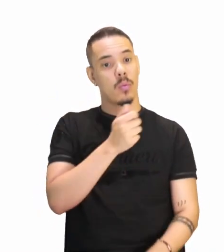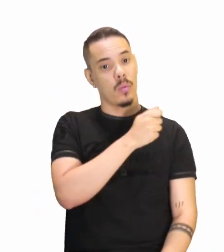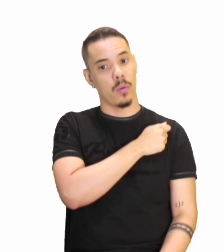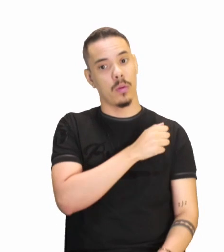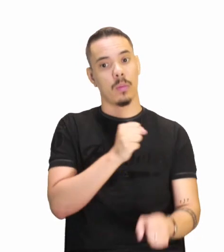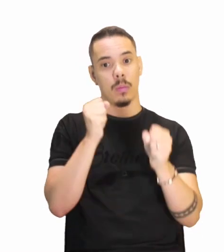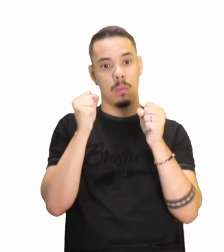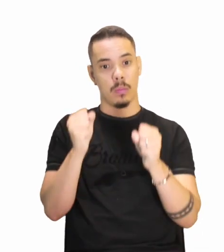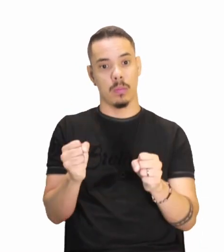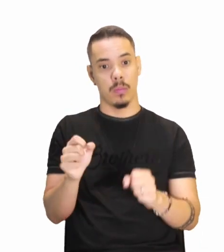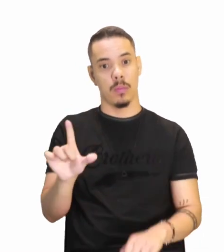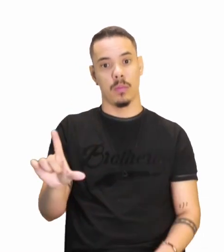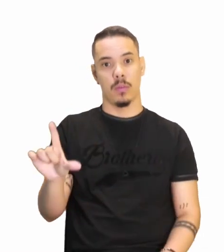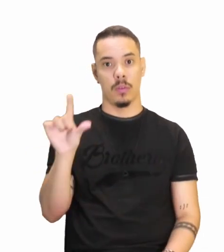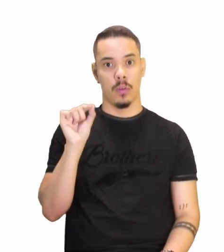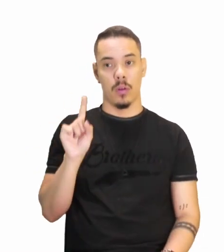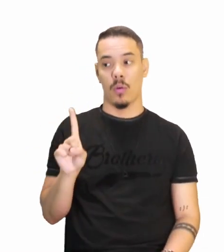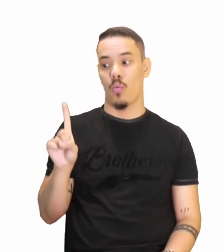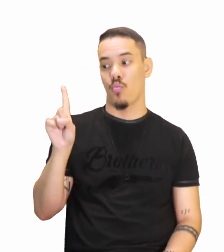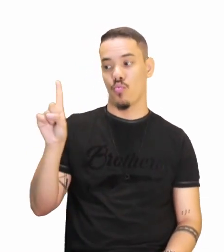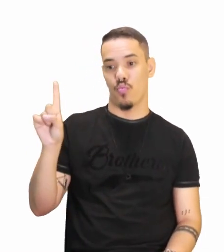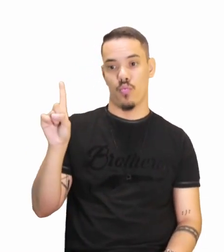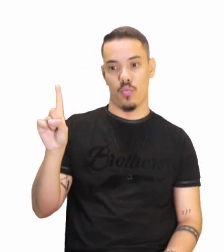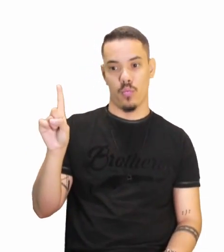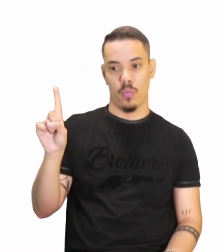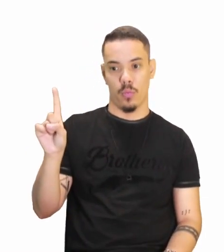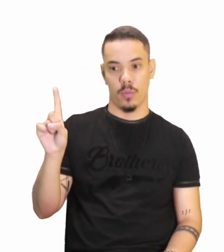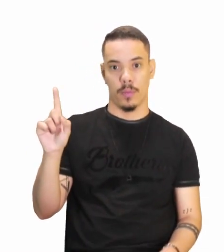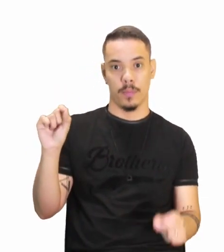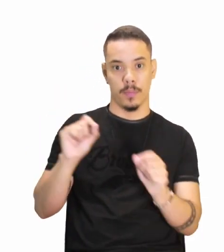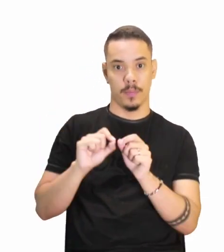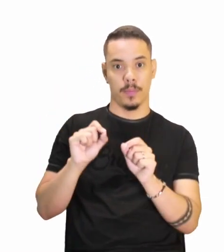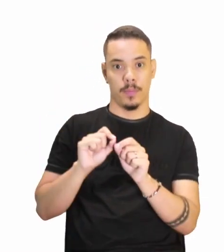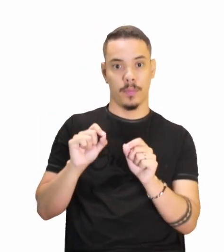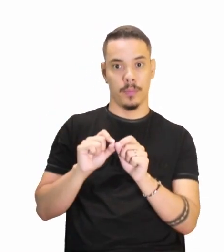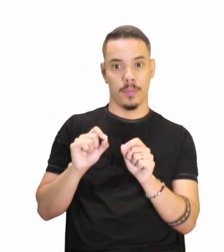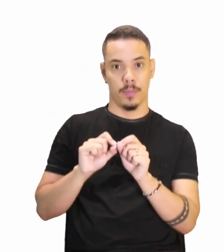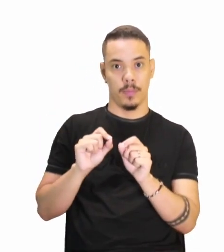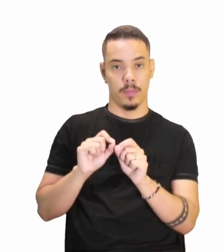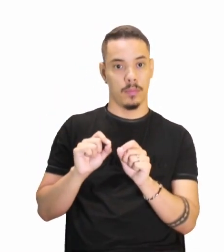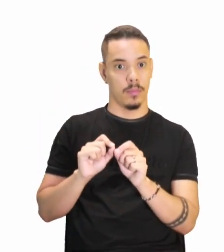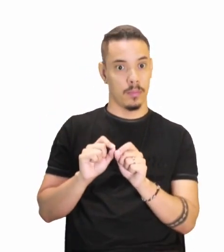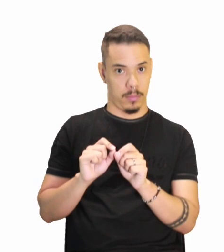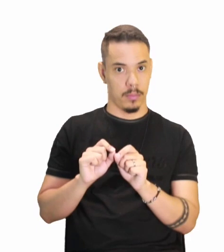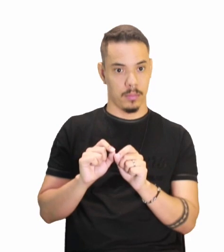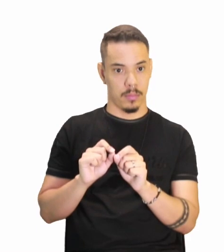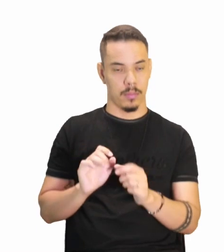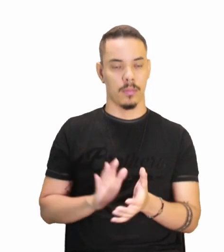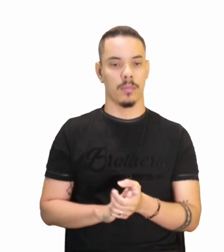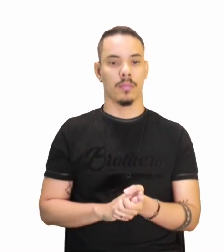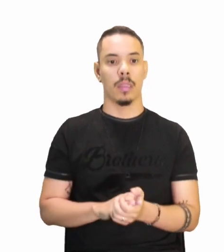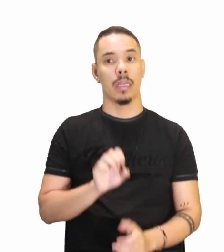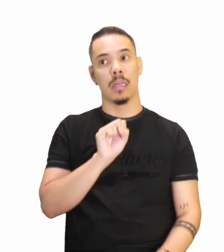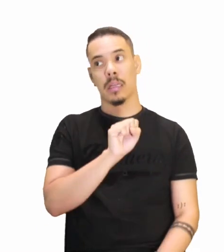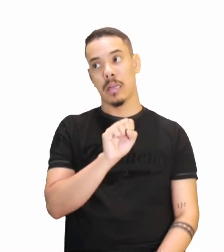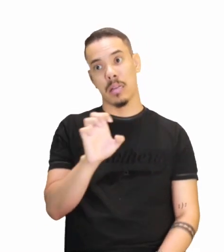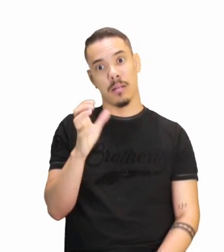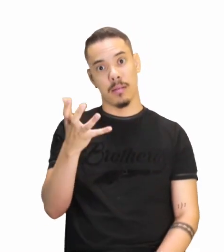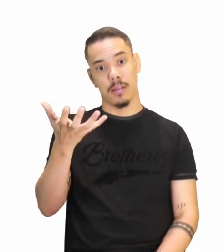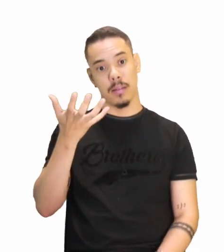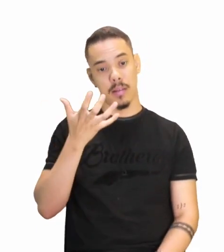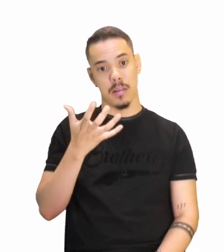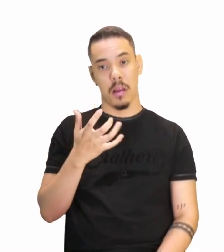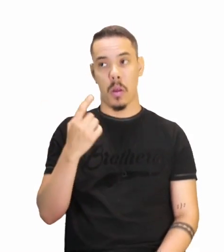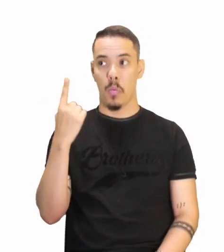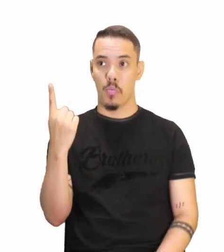escolher uma tá para fazer o seu trabalho Se quiser fazer com mais de